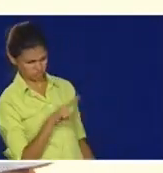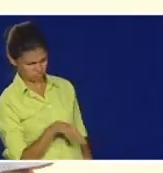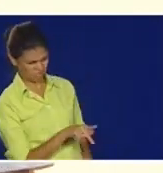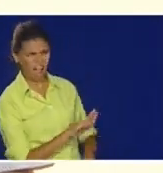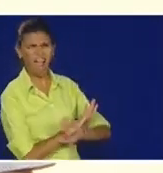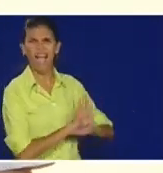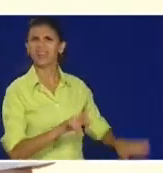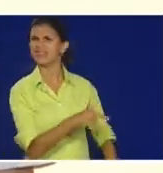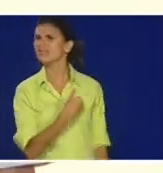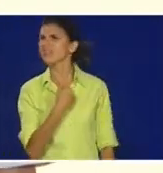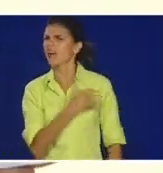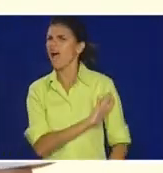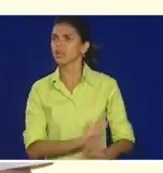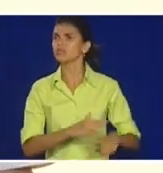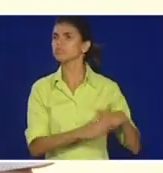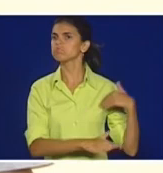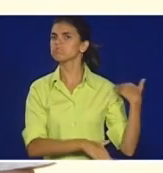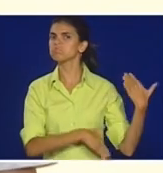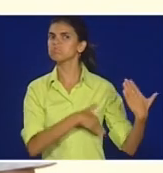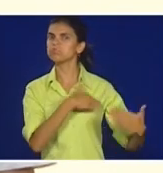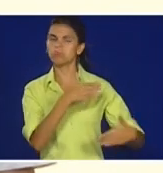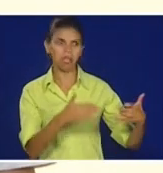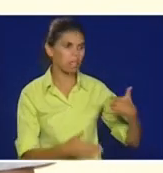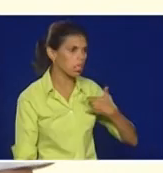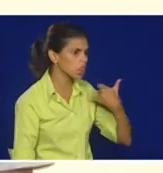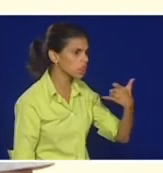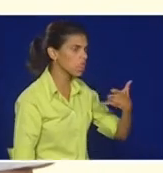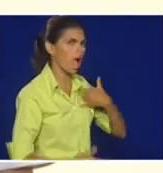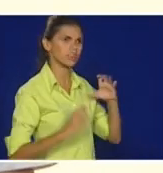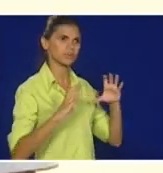passar. Quando chegou na época do maternal, nós colocamos ele